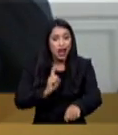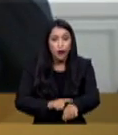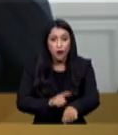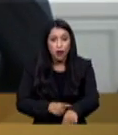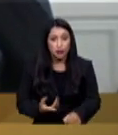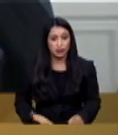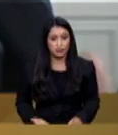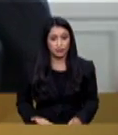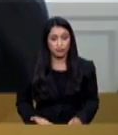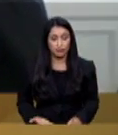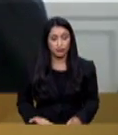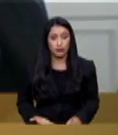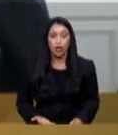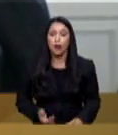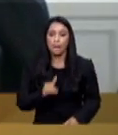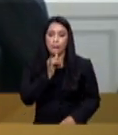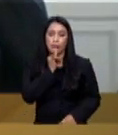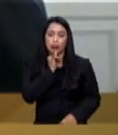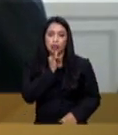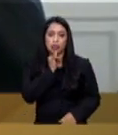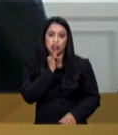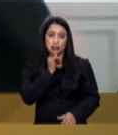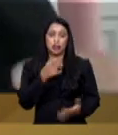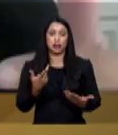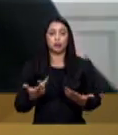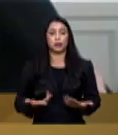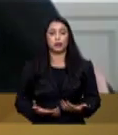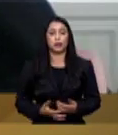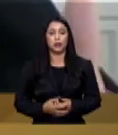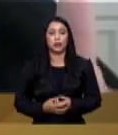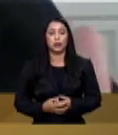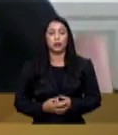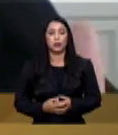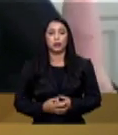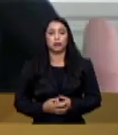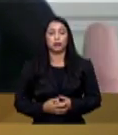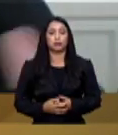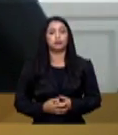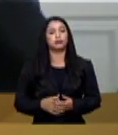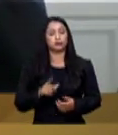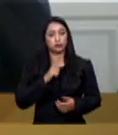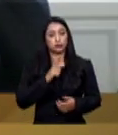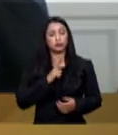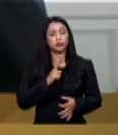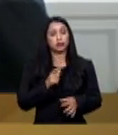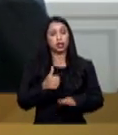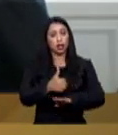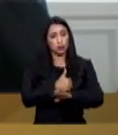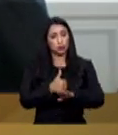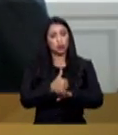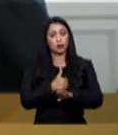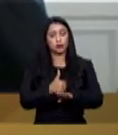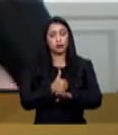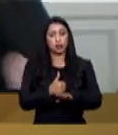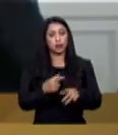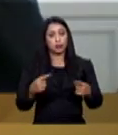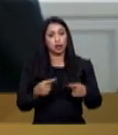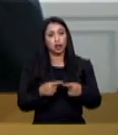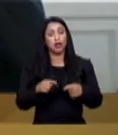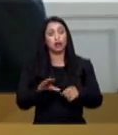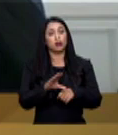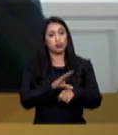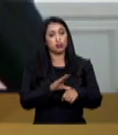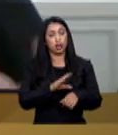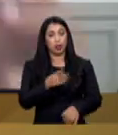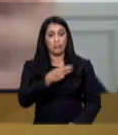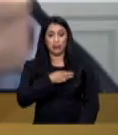imediata. Um desses fatores externos é exatamente correto no exercício das suas funções constitucionais, o